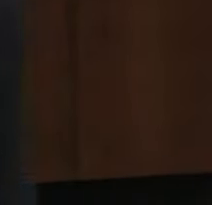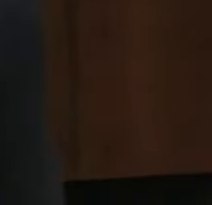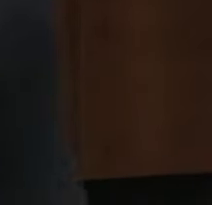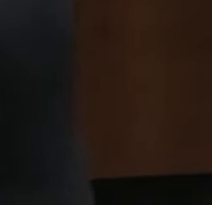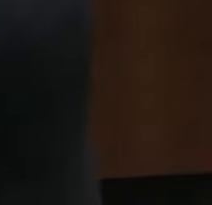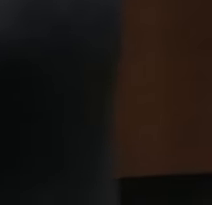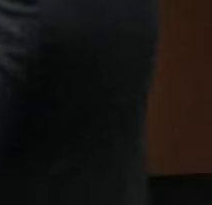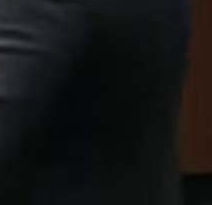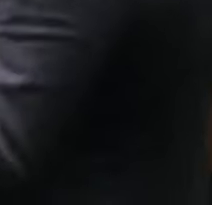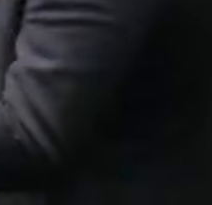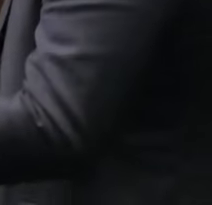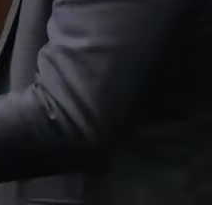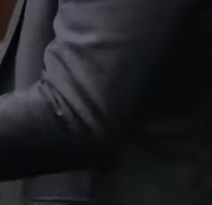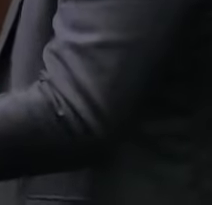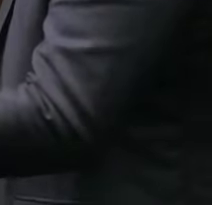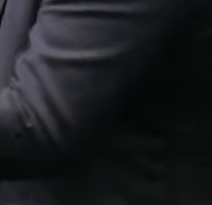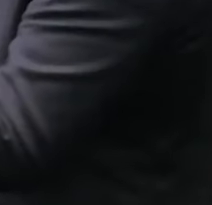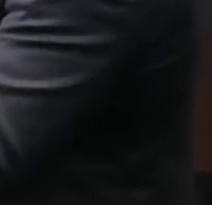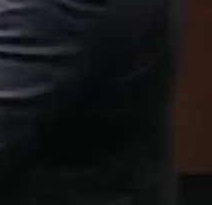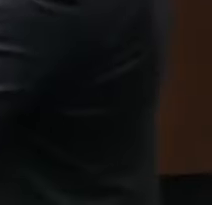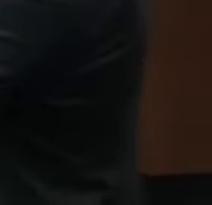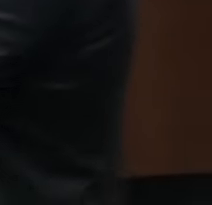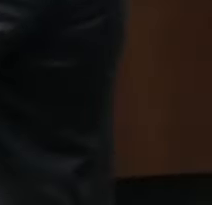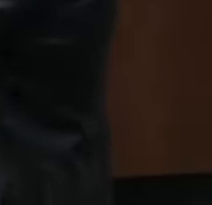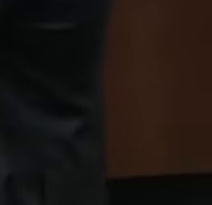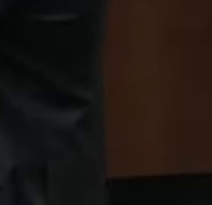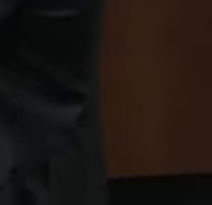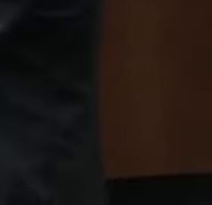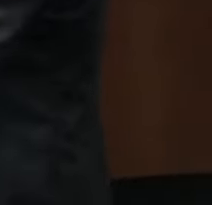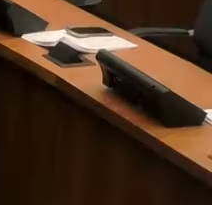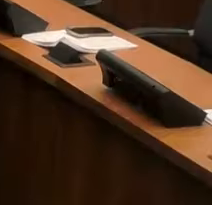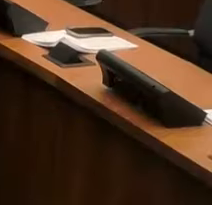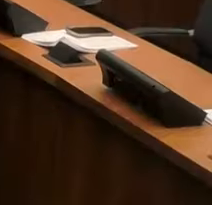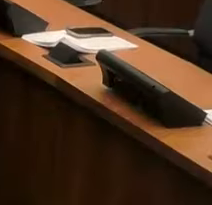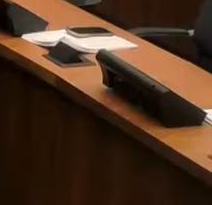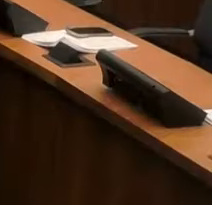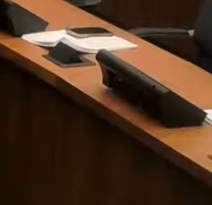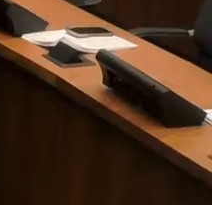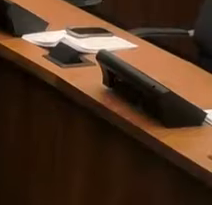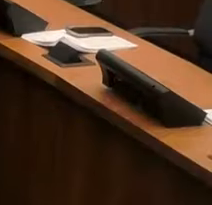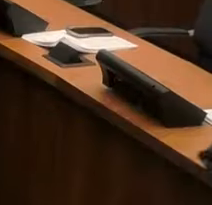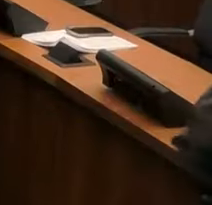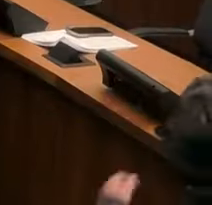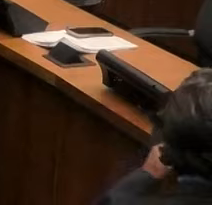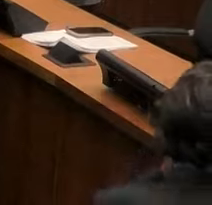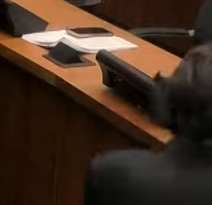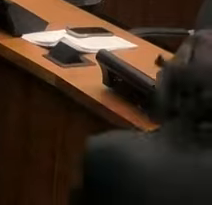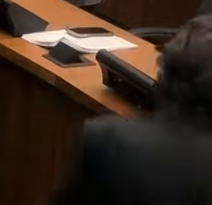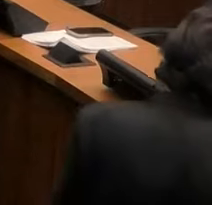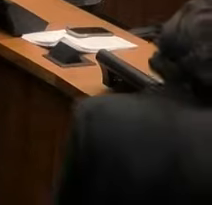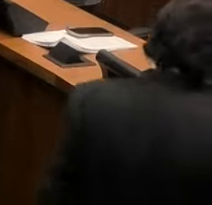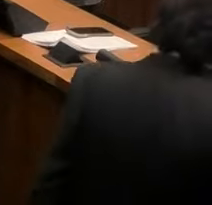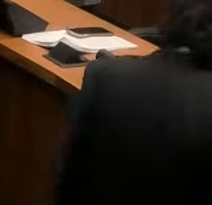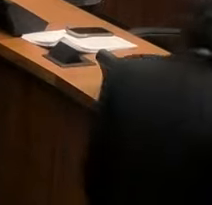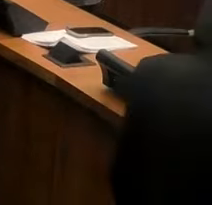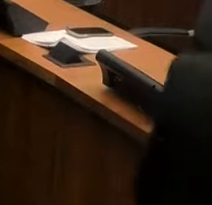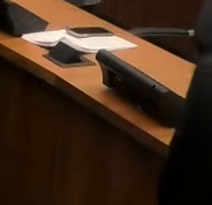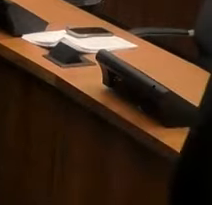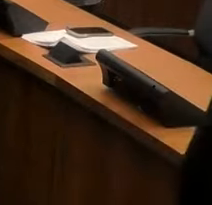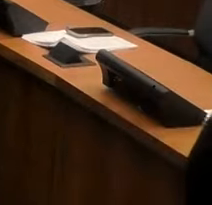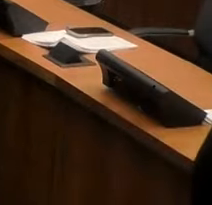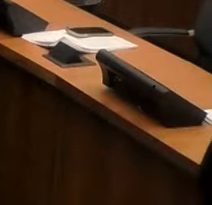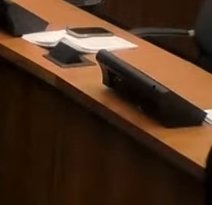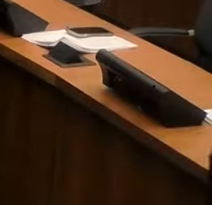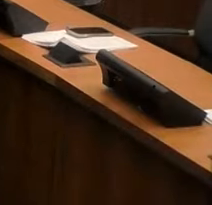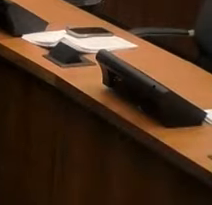substitutivo, então, senhor, eu estou incluindo no Conselho Consultivo. Então, senhor presidente, Senhor presidente, então